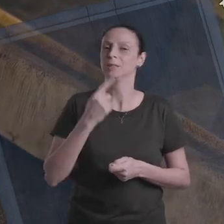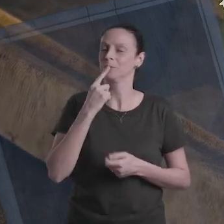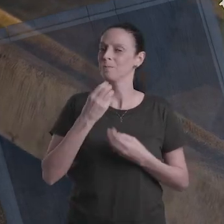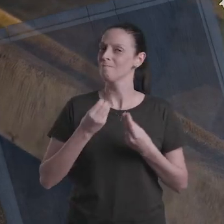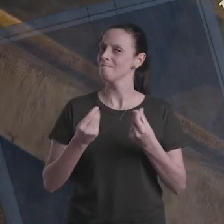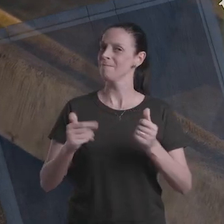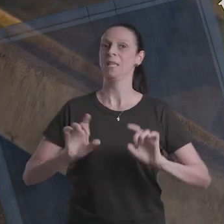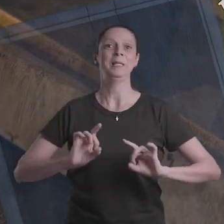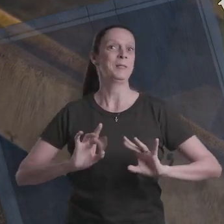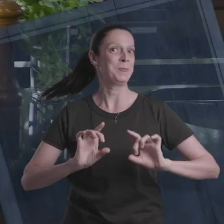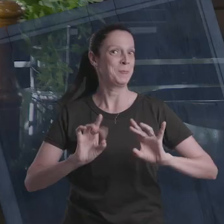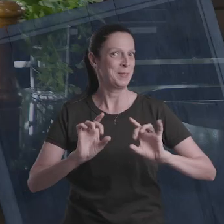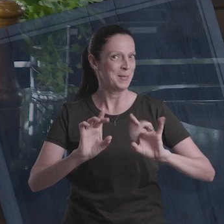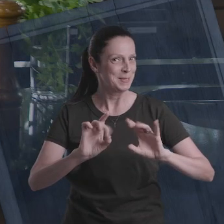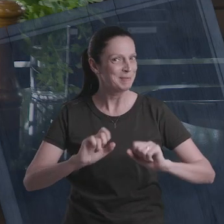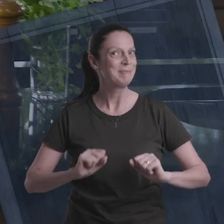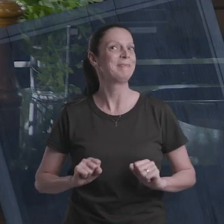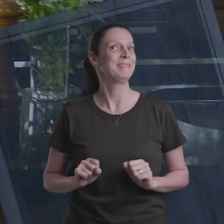sabor especial